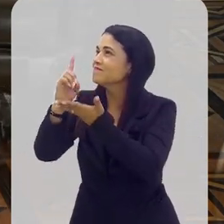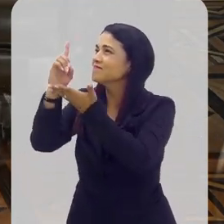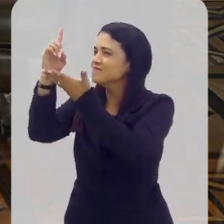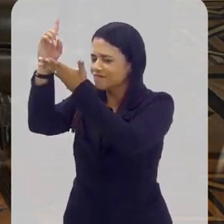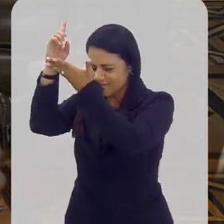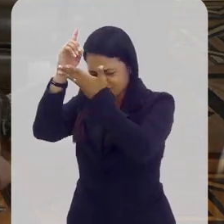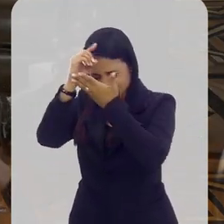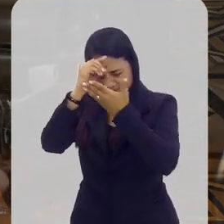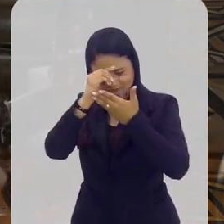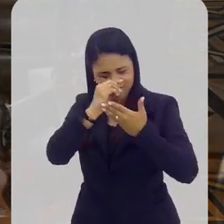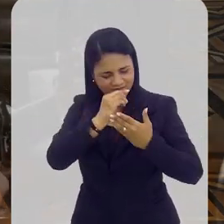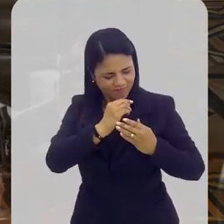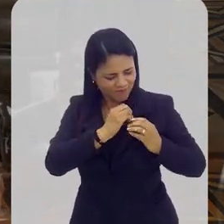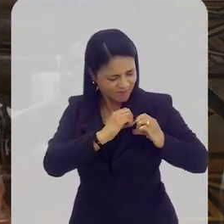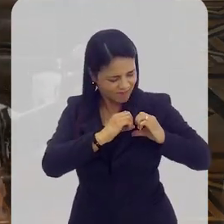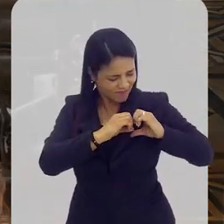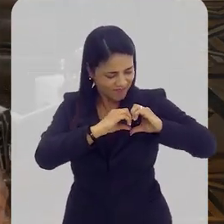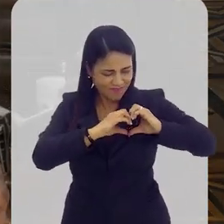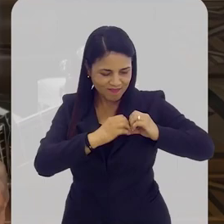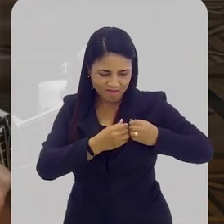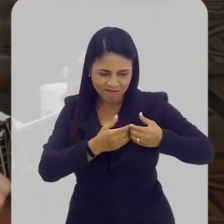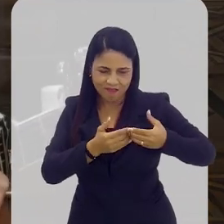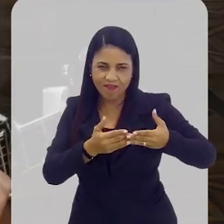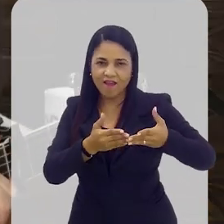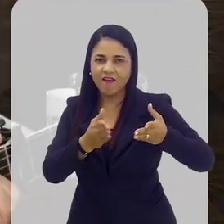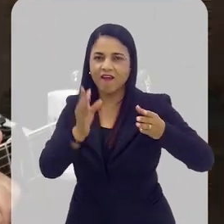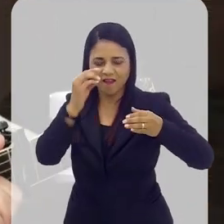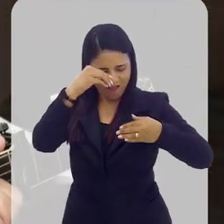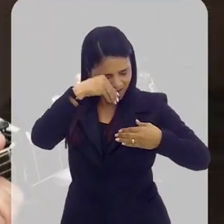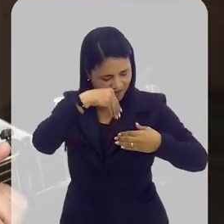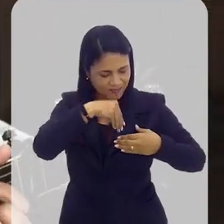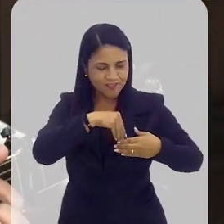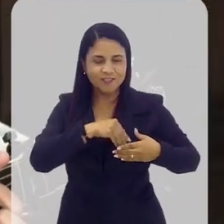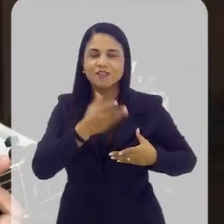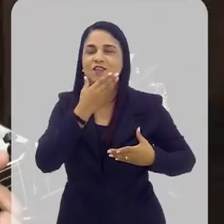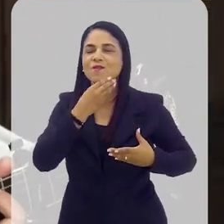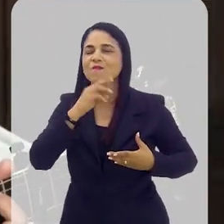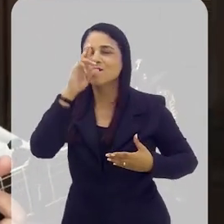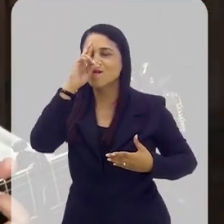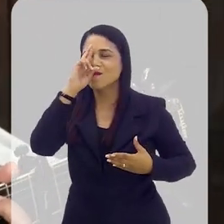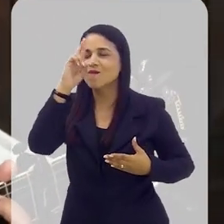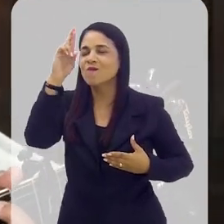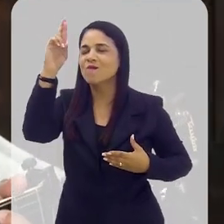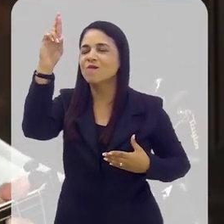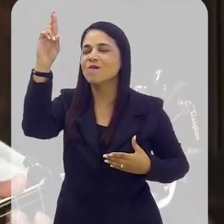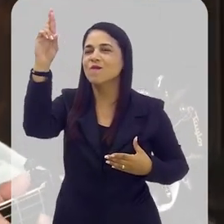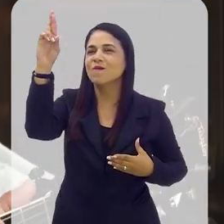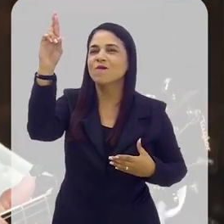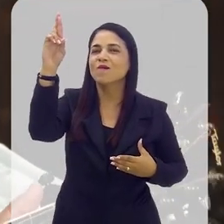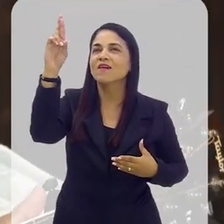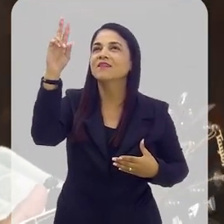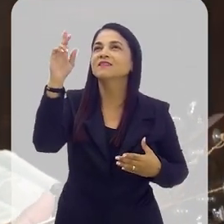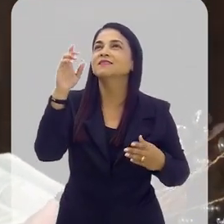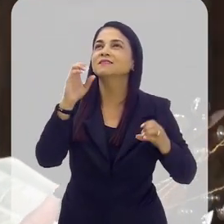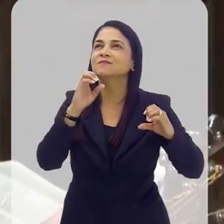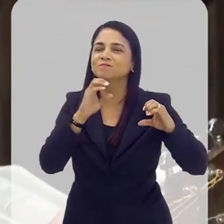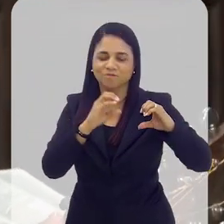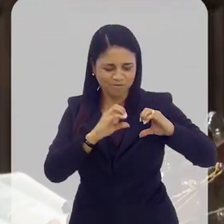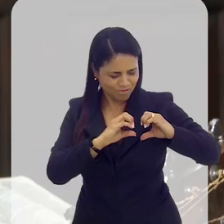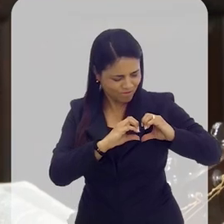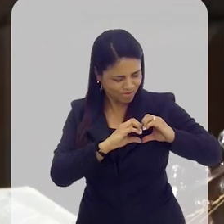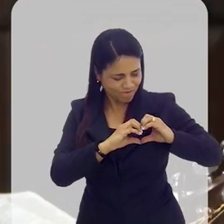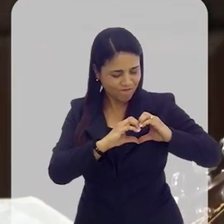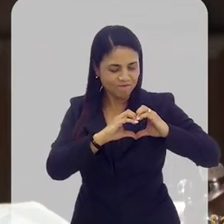meu coração está aberto, pode entrar, Senhor. Venha, casa